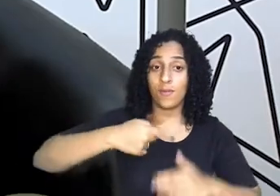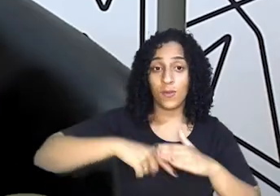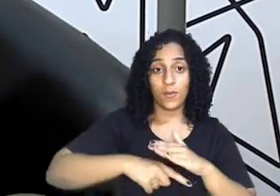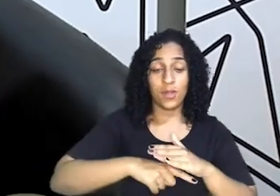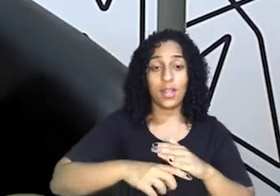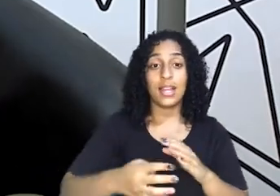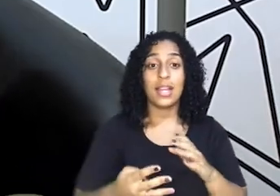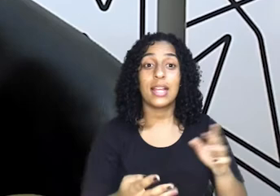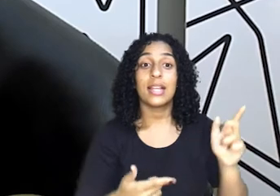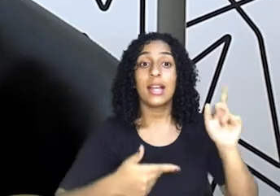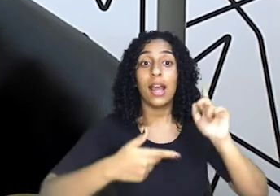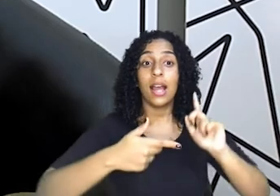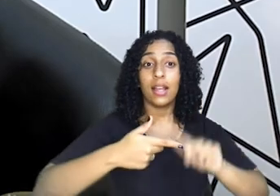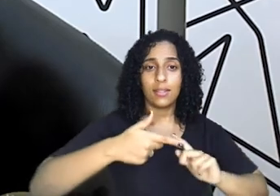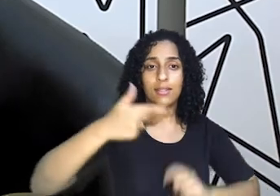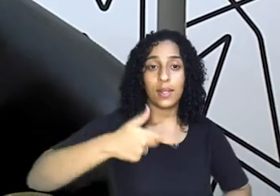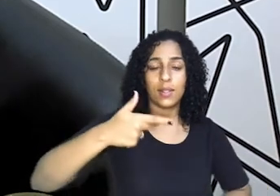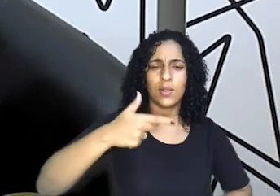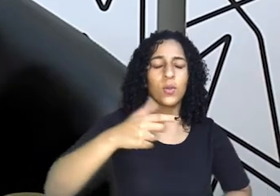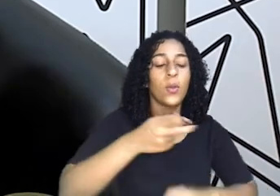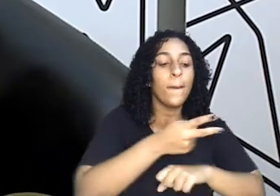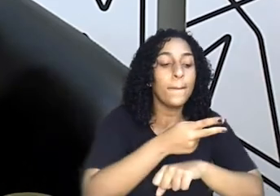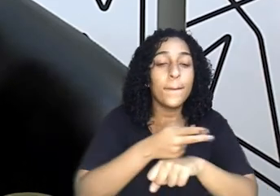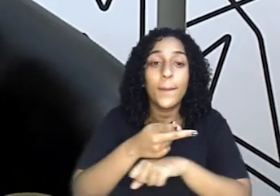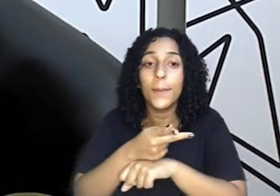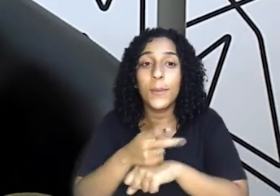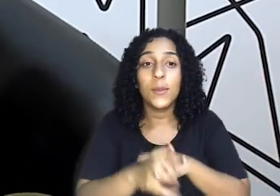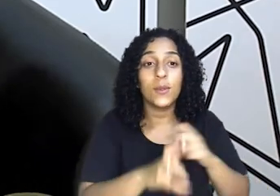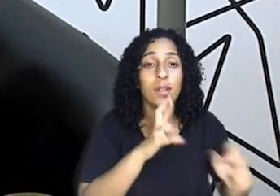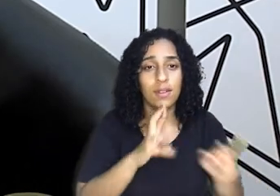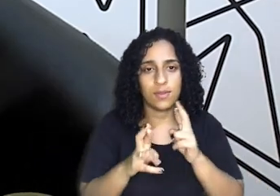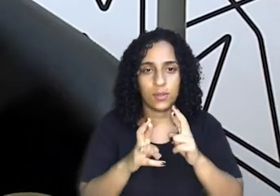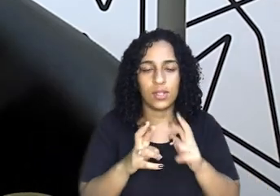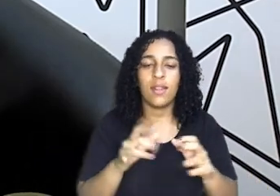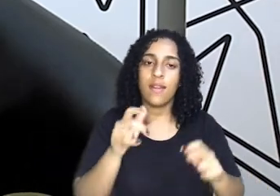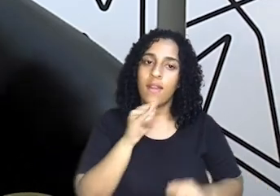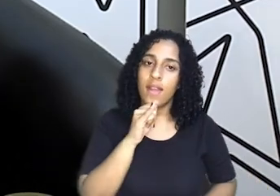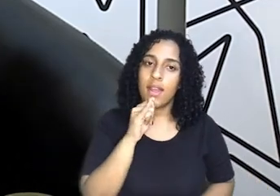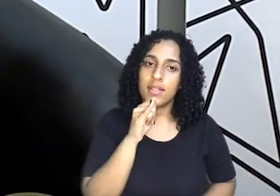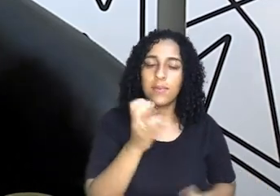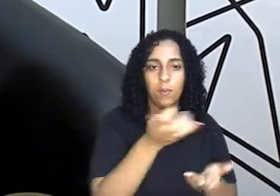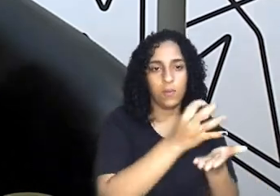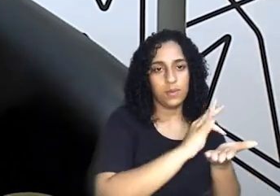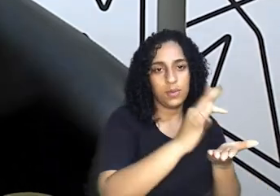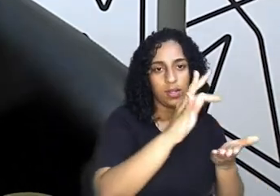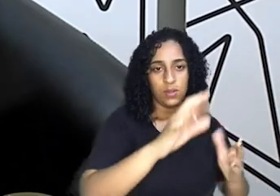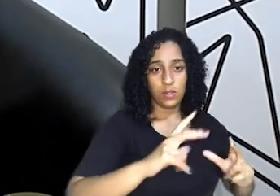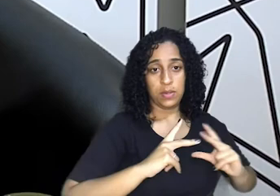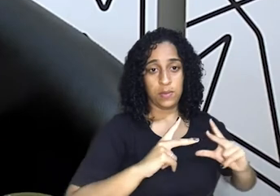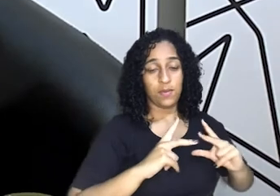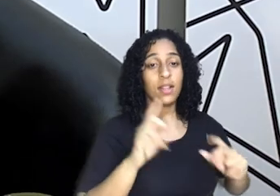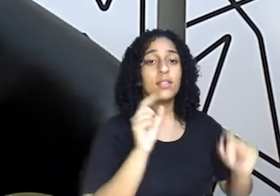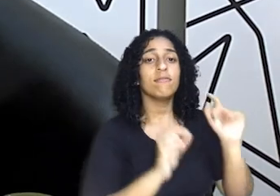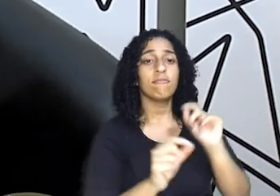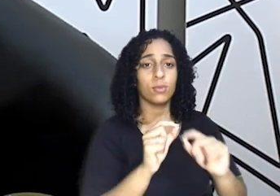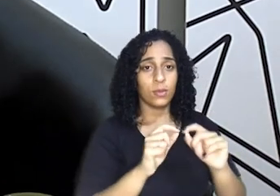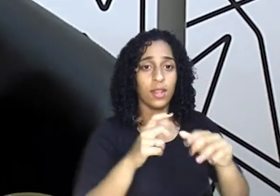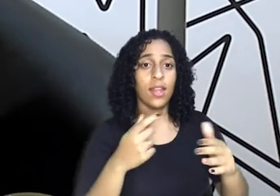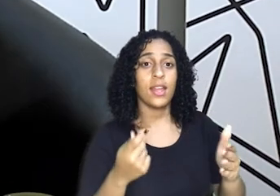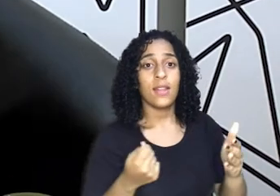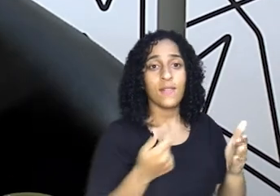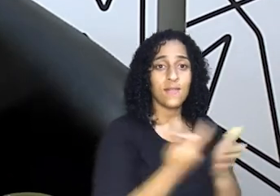procurar alternativas então por exemplo em relação às tecnologias privadas é investimento em